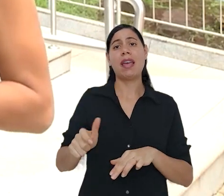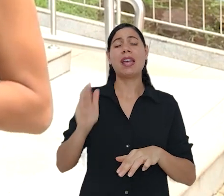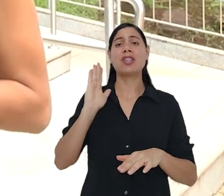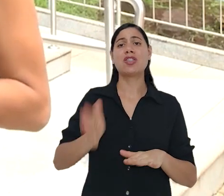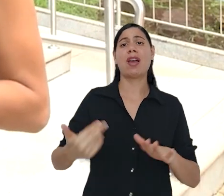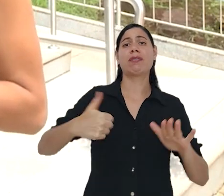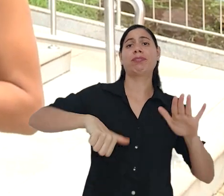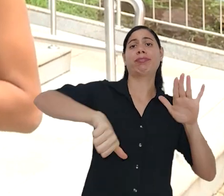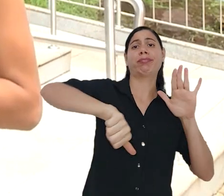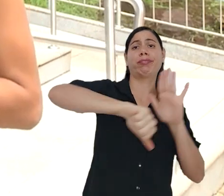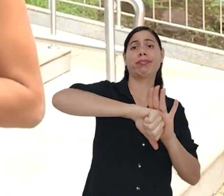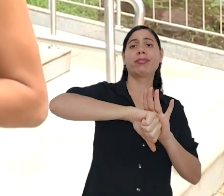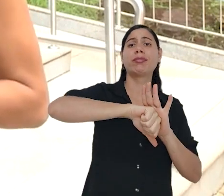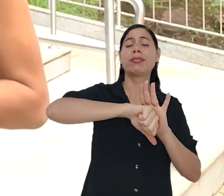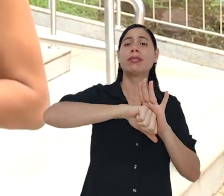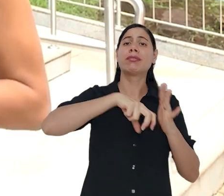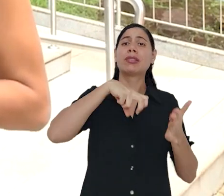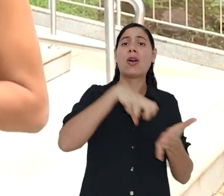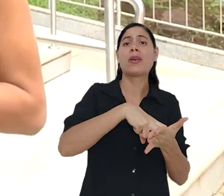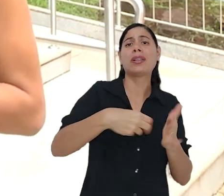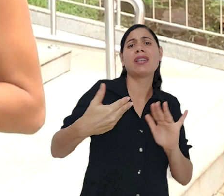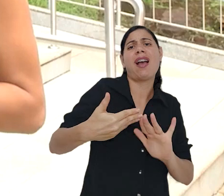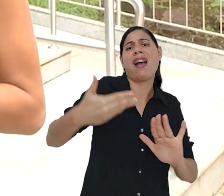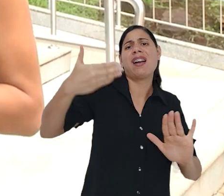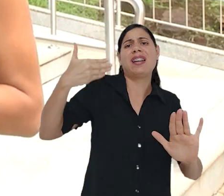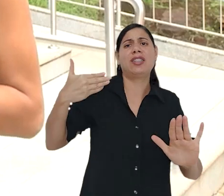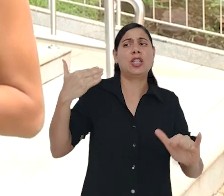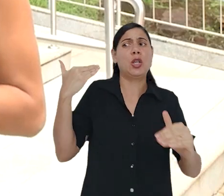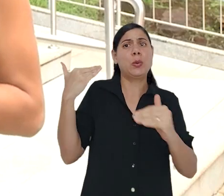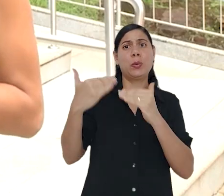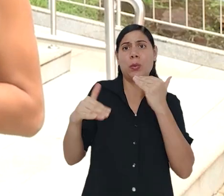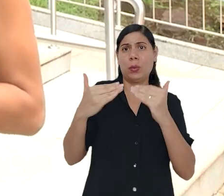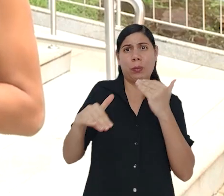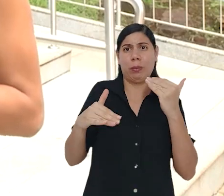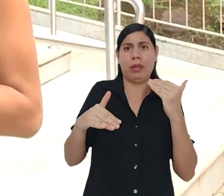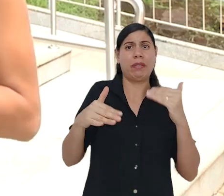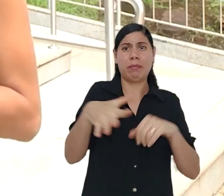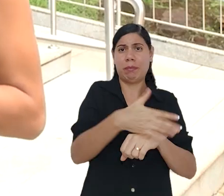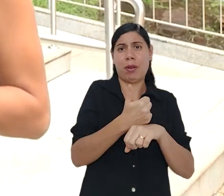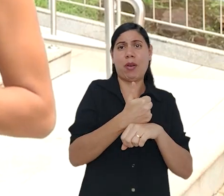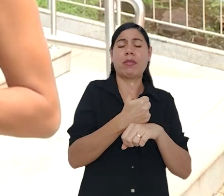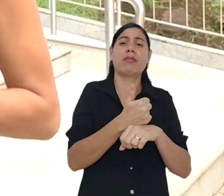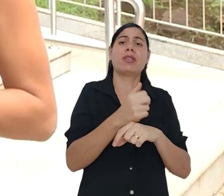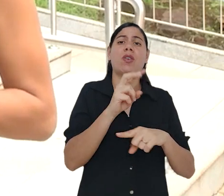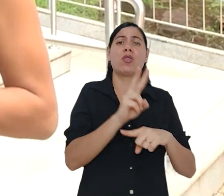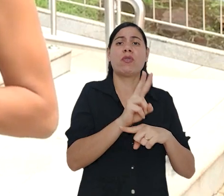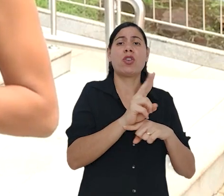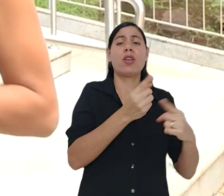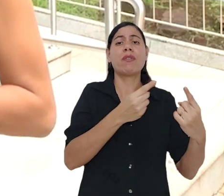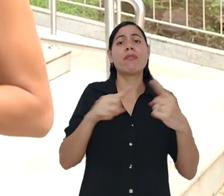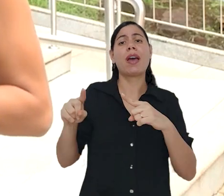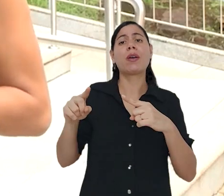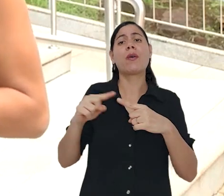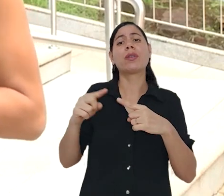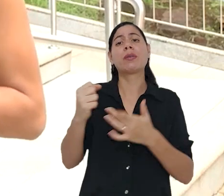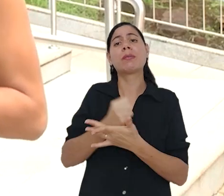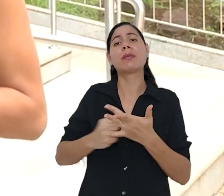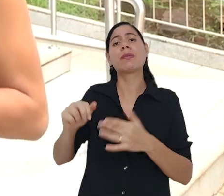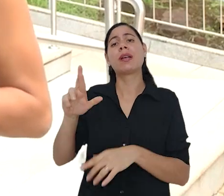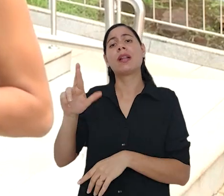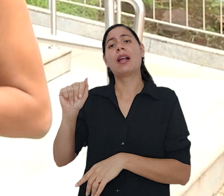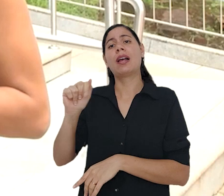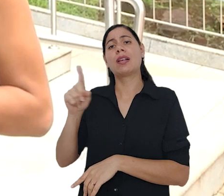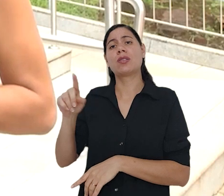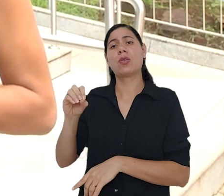condenado por conduta que não tem relação com o exercício da profissão de vigilante fere os princípios da razoabilidade e